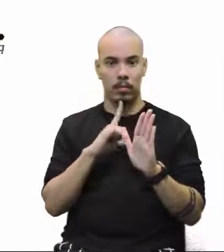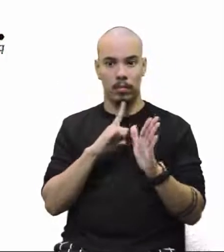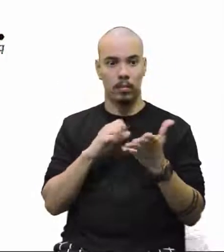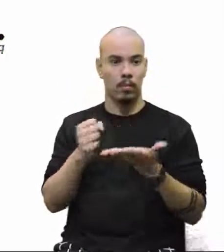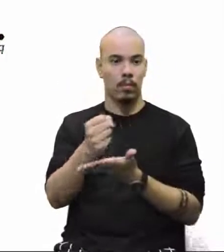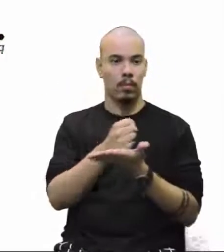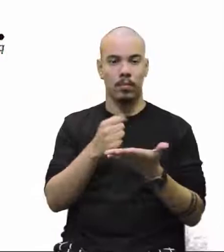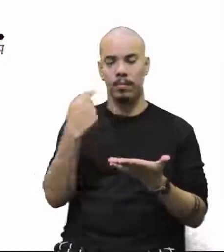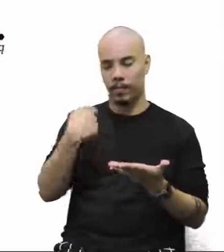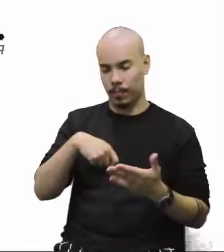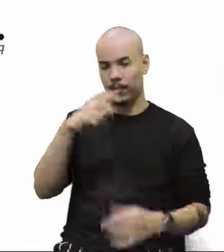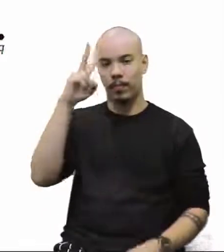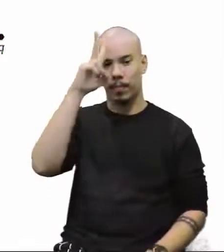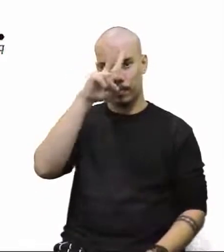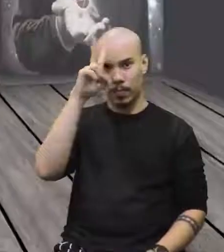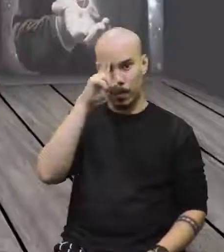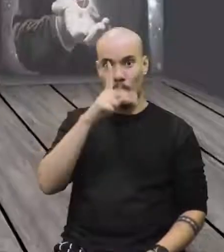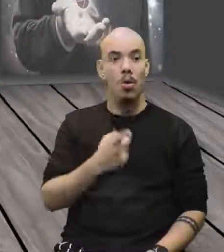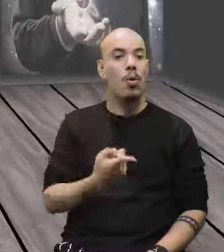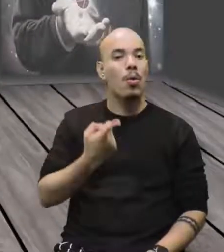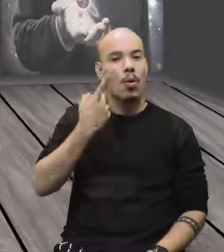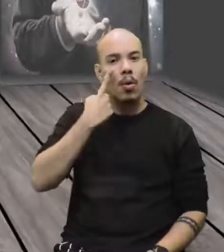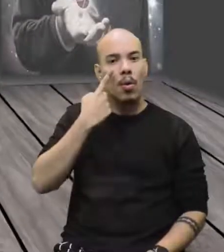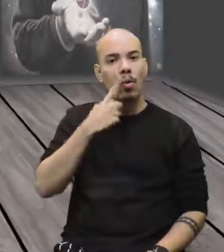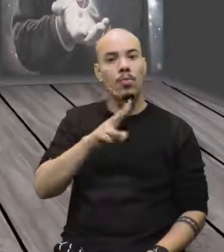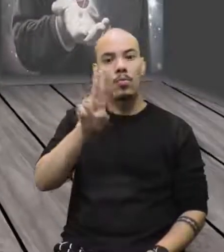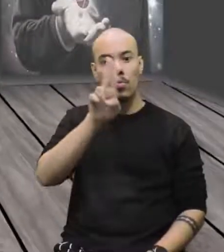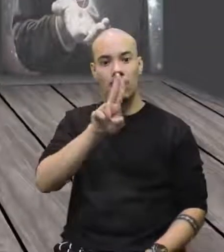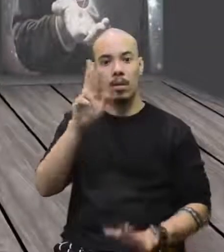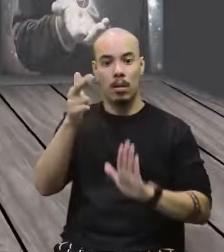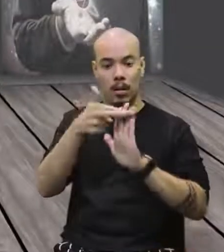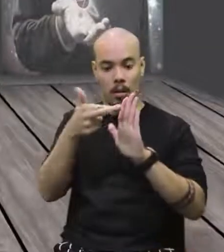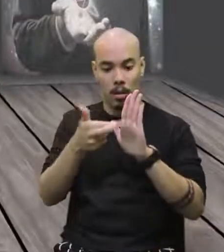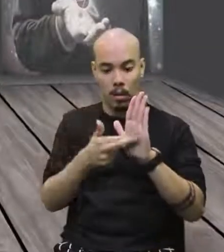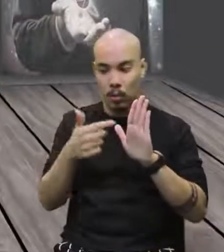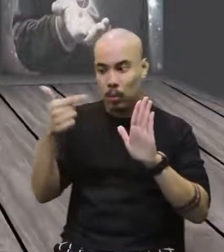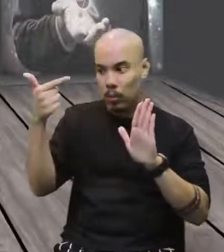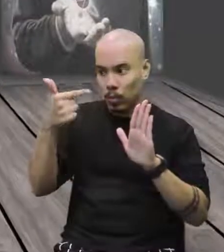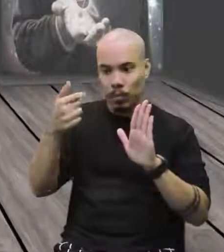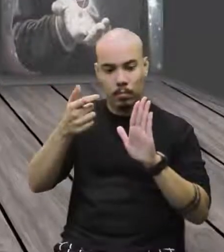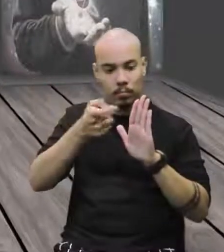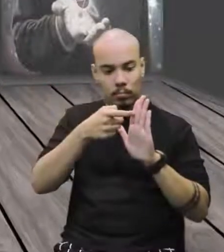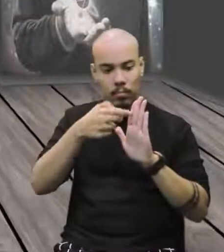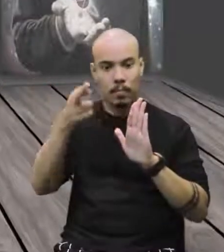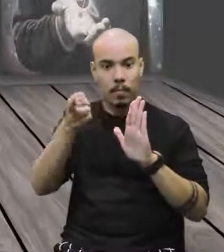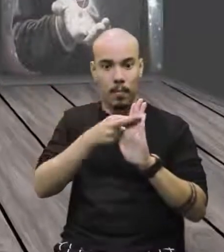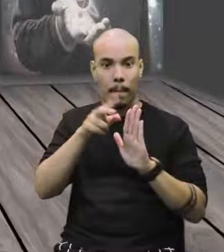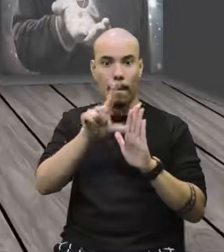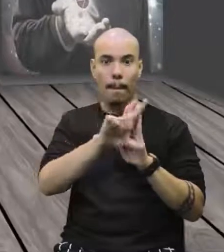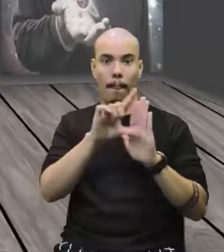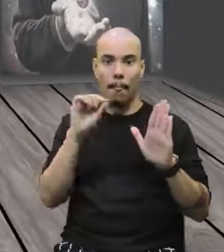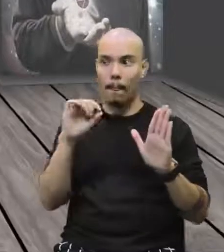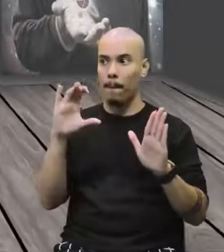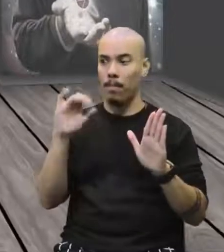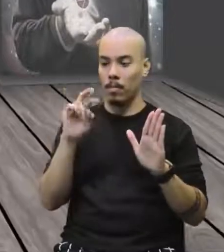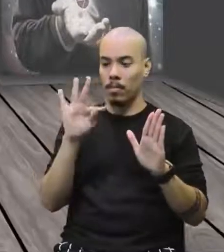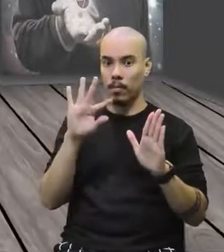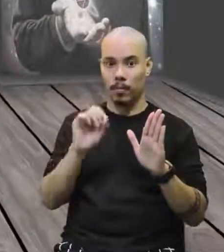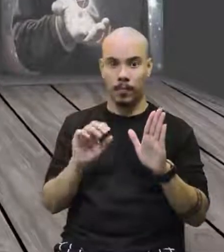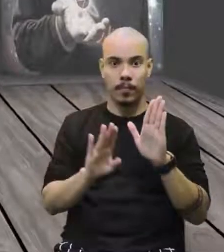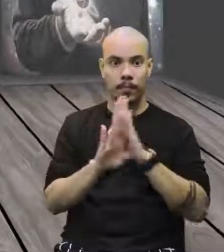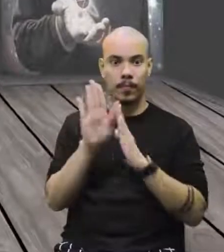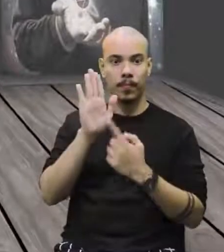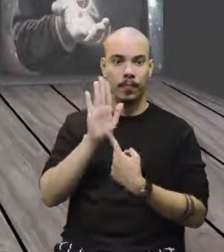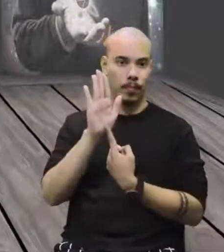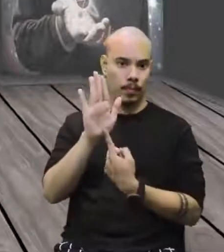Tem que lembrar. Isso. Então, pessoal, olha só, nós vamos Regra usar da- duas regras, né? Isso. Primeiro, regra número 1, corrente, ela está dizendo que está para cima, então